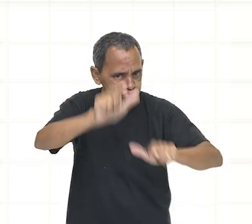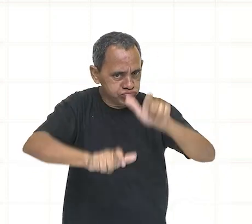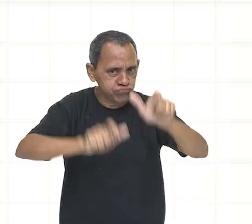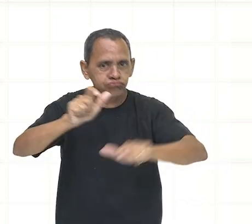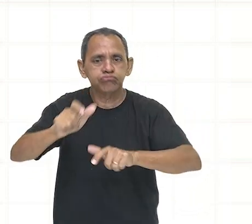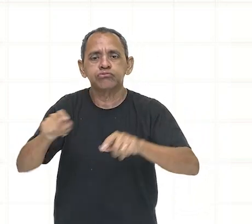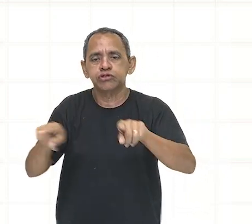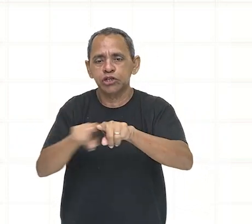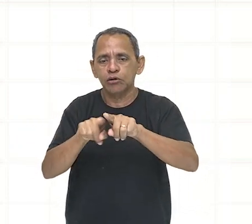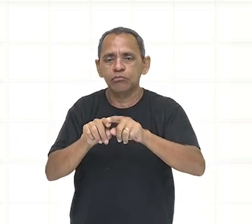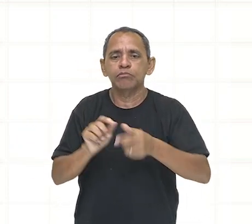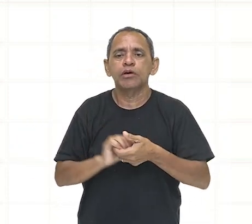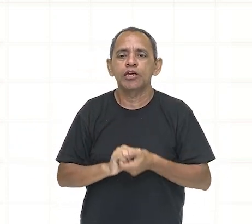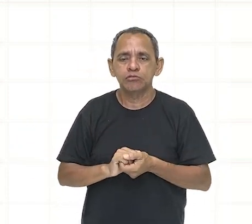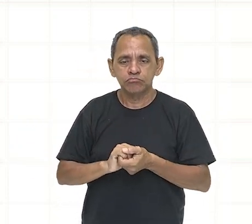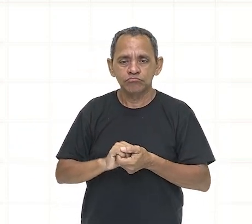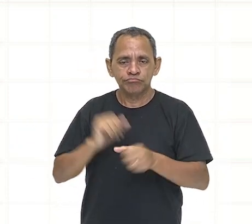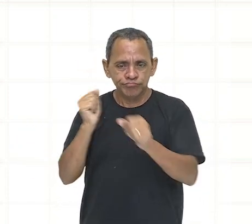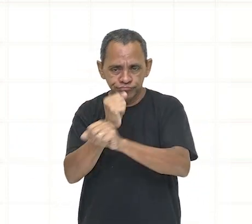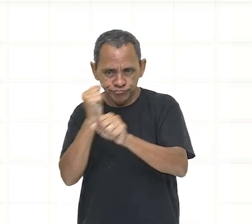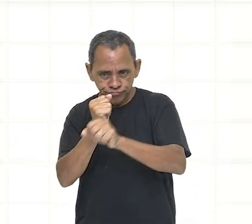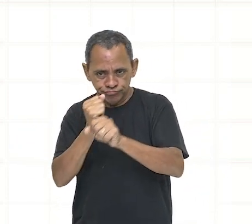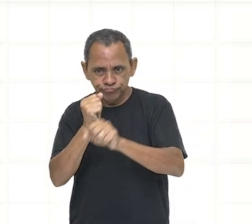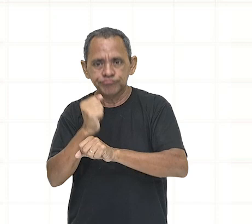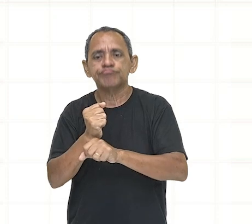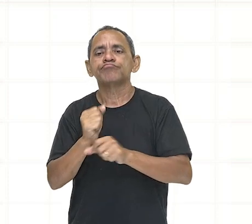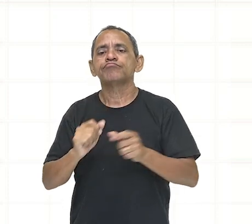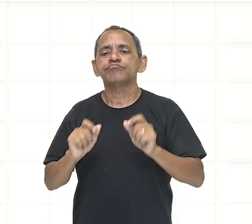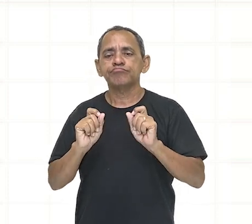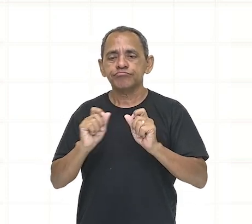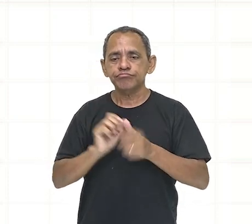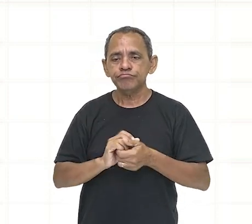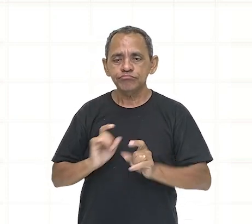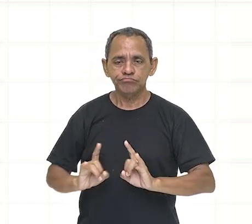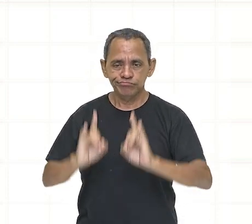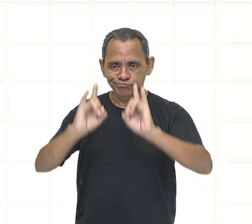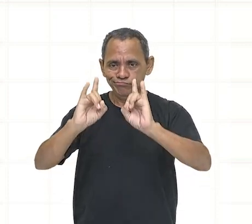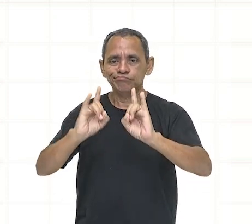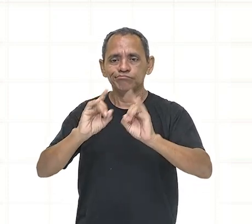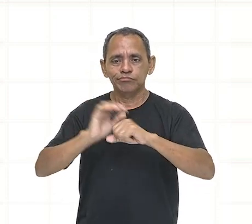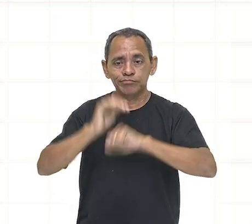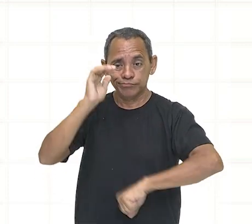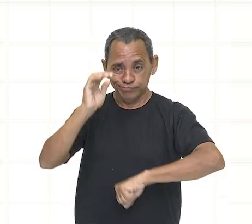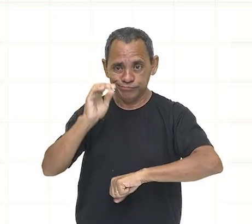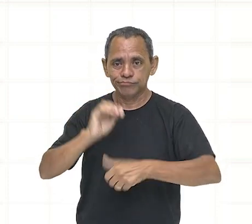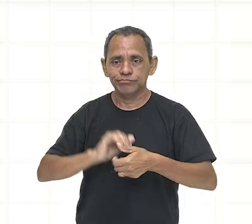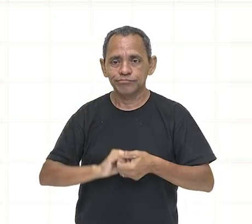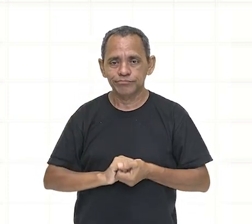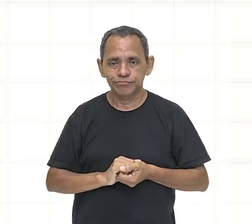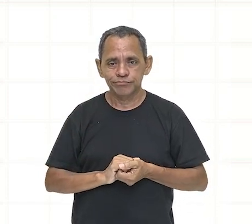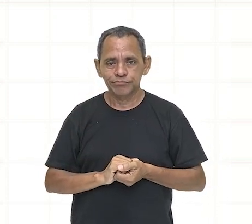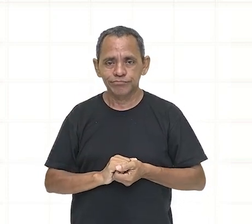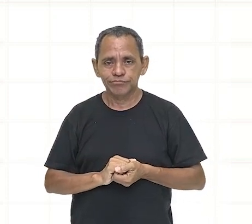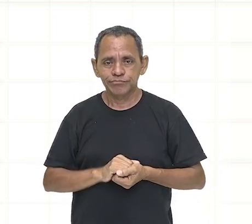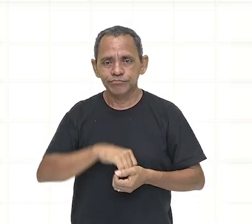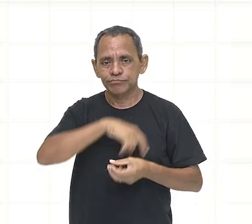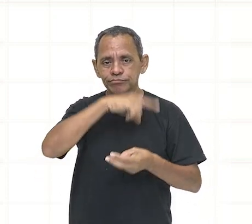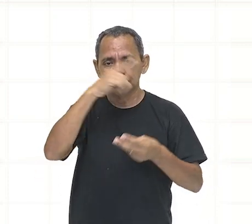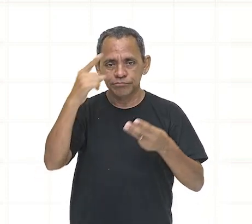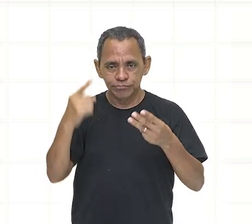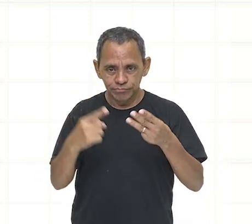setor em expansão em toda a região ali da Ásia. Tudo bem? Vamos lá,